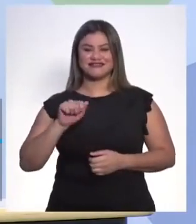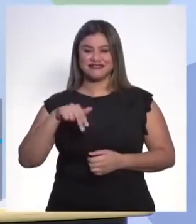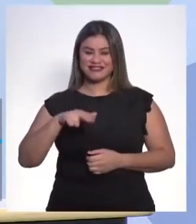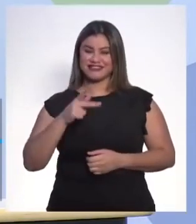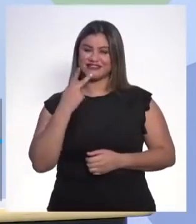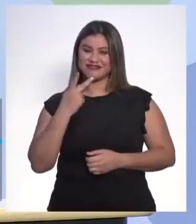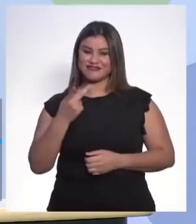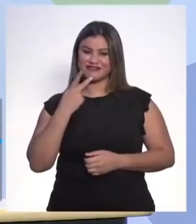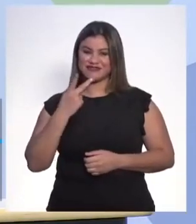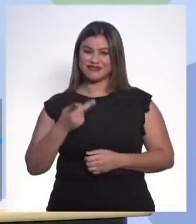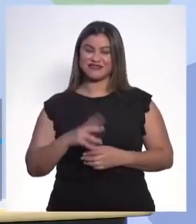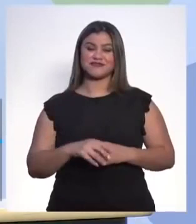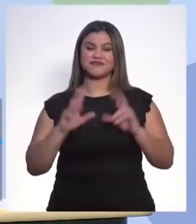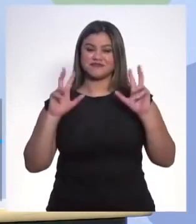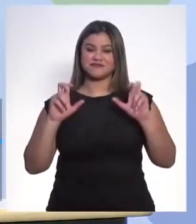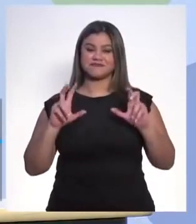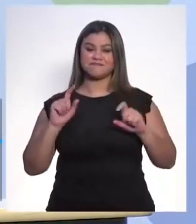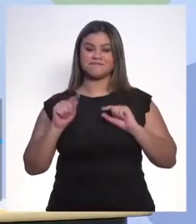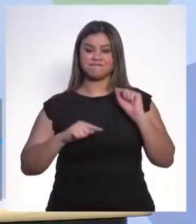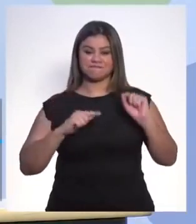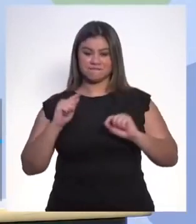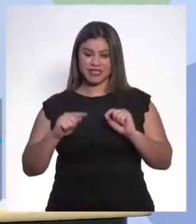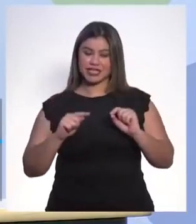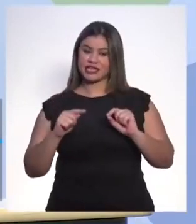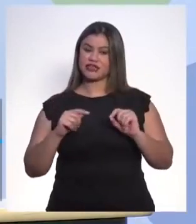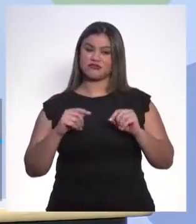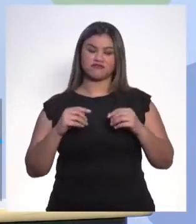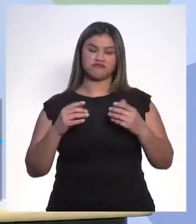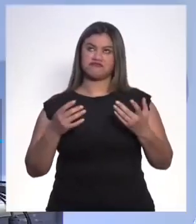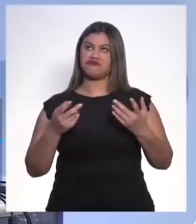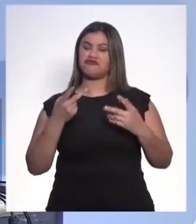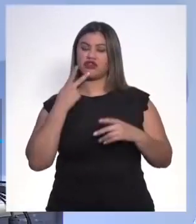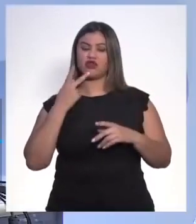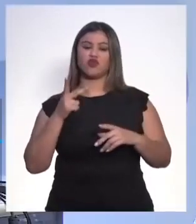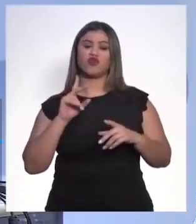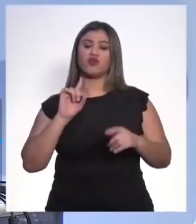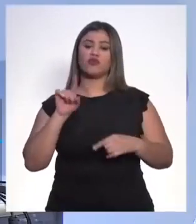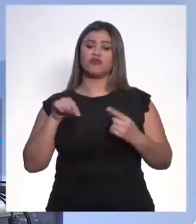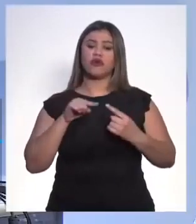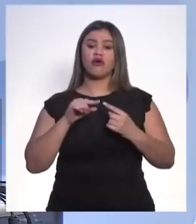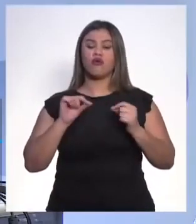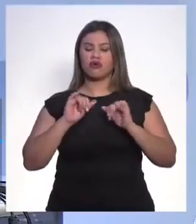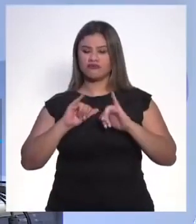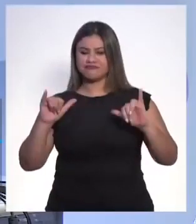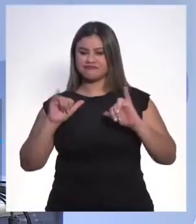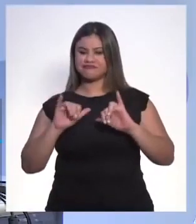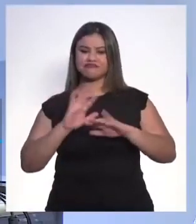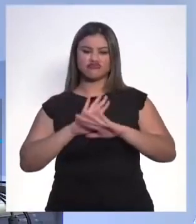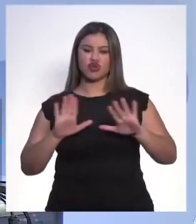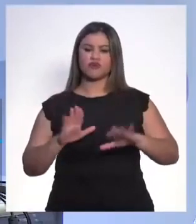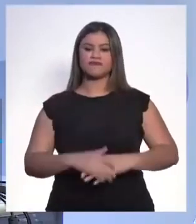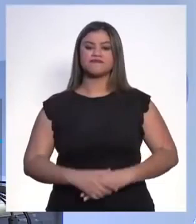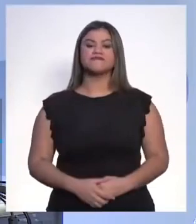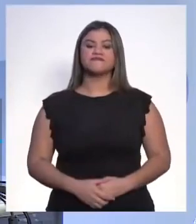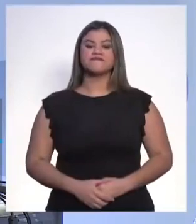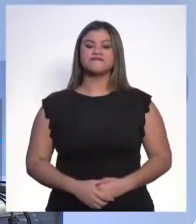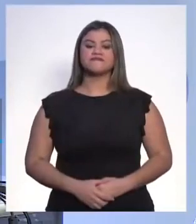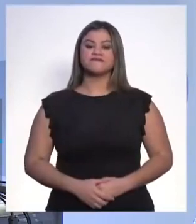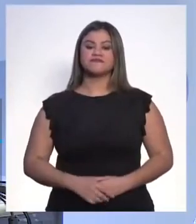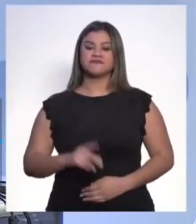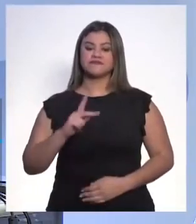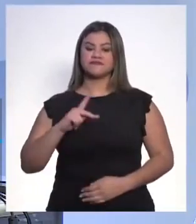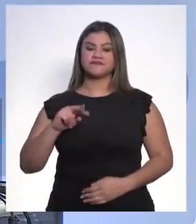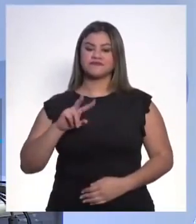o assunto ele só colocou informar, não colocou o assunto. Ele colocou a finalidade, né? Isso. A Provívia